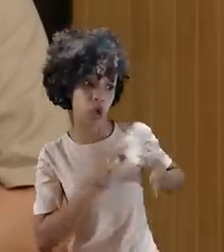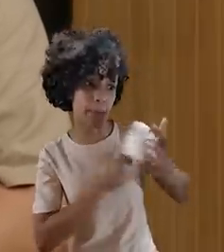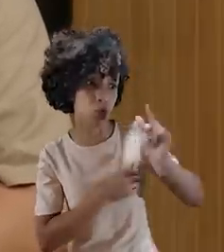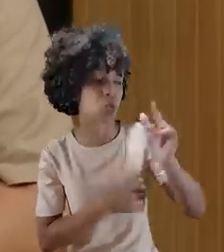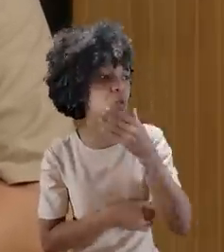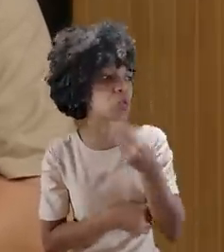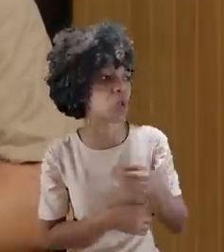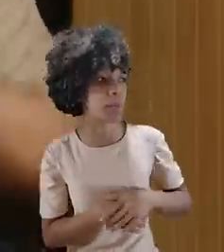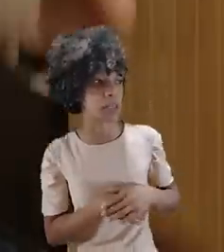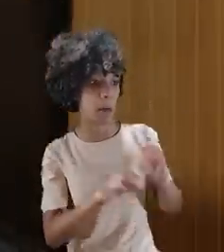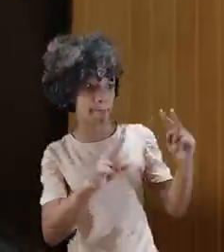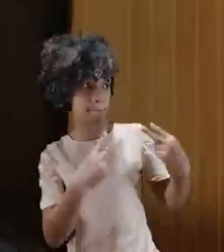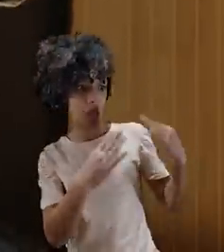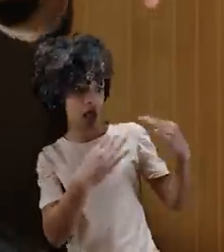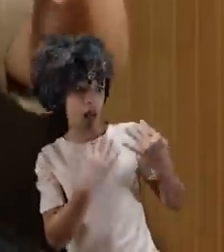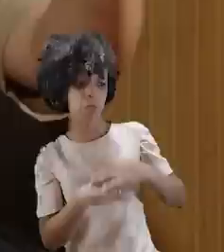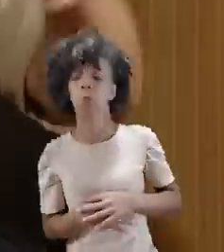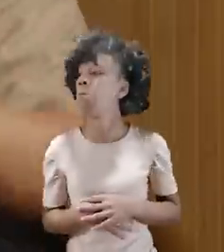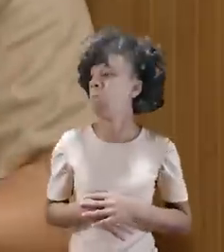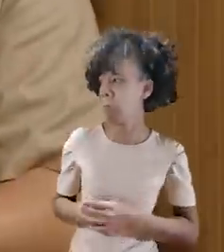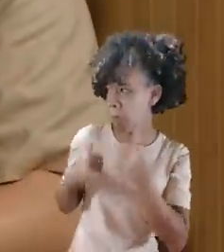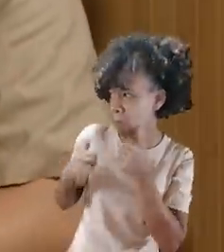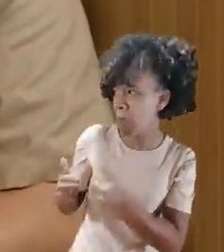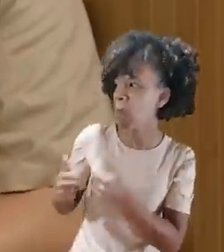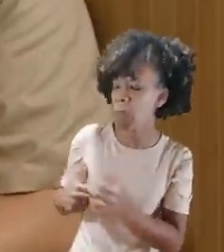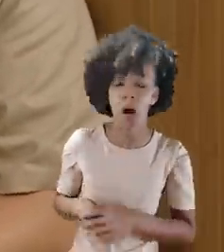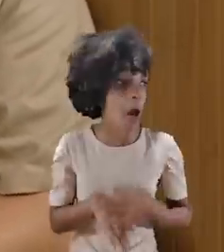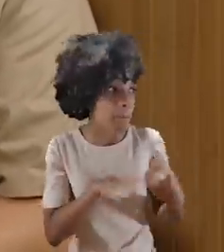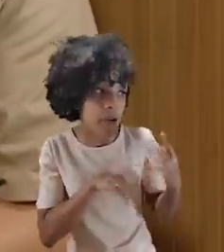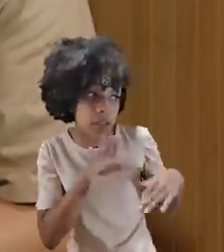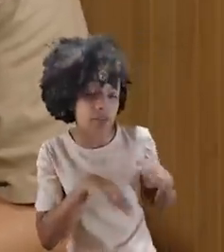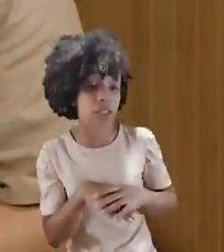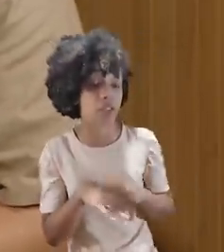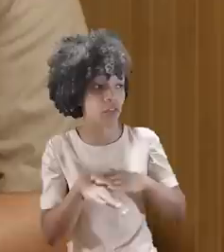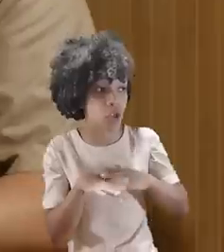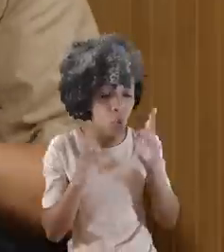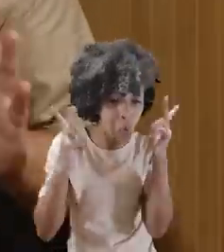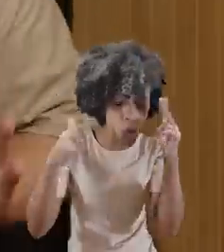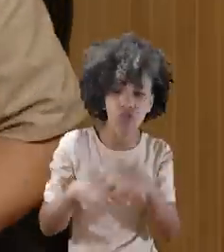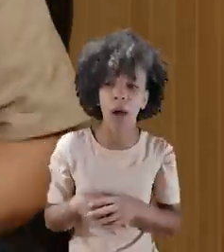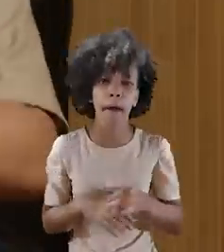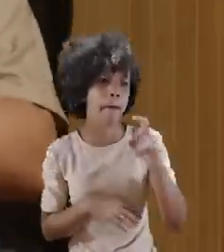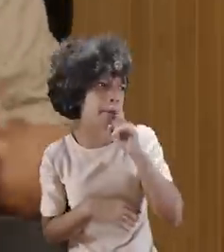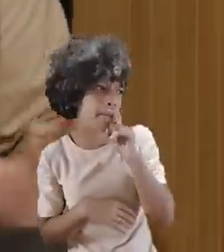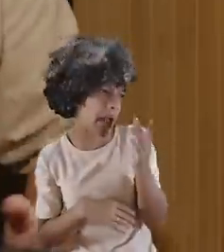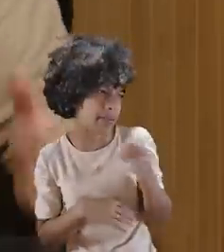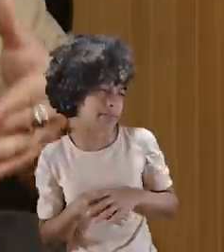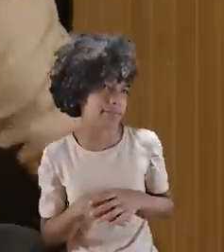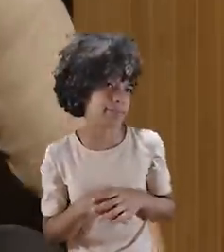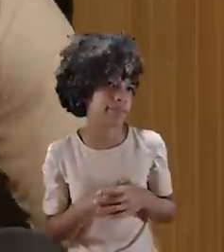homens porque às vezes não essa aí porque às vezes você vai fazer um corte pai